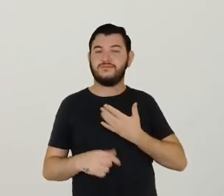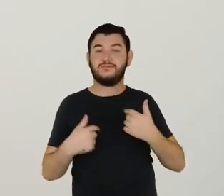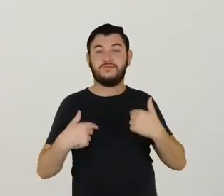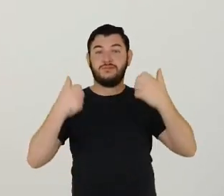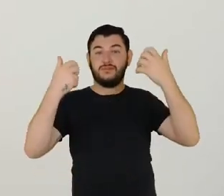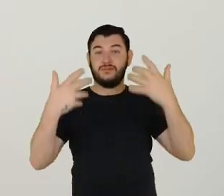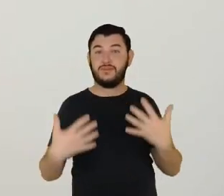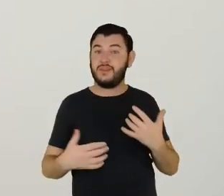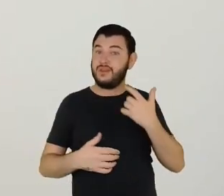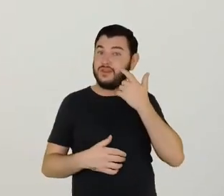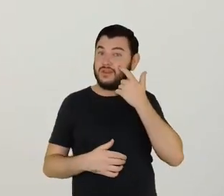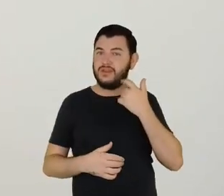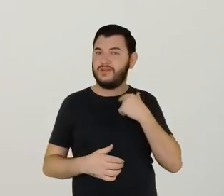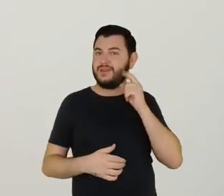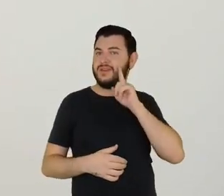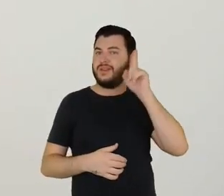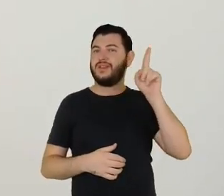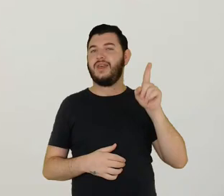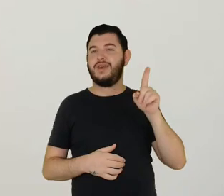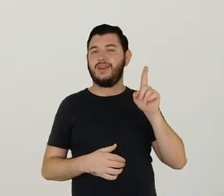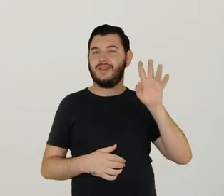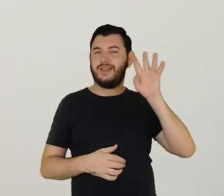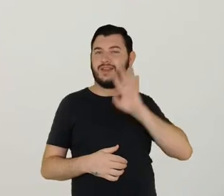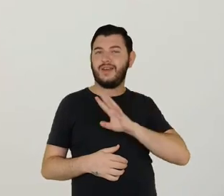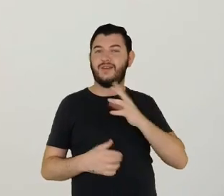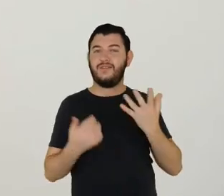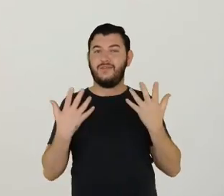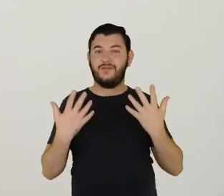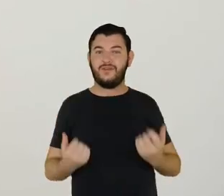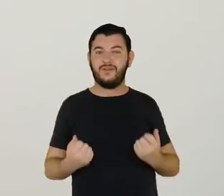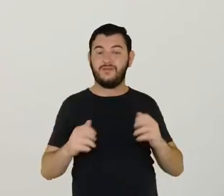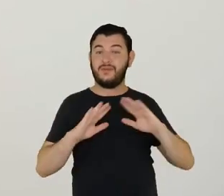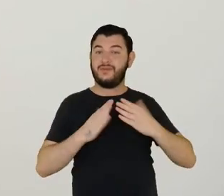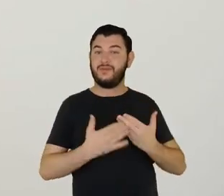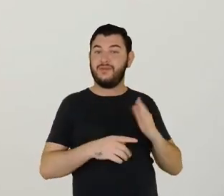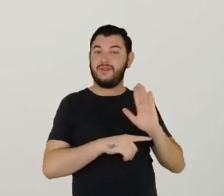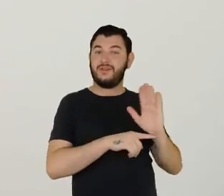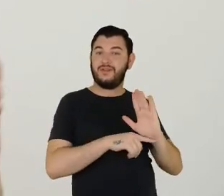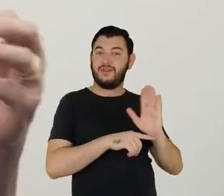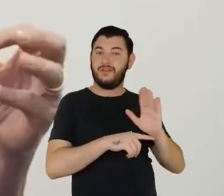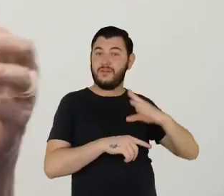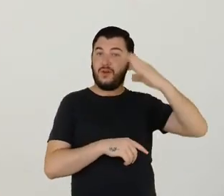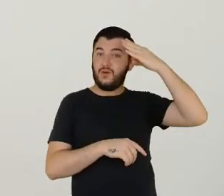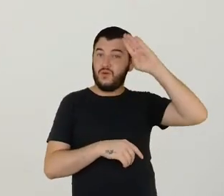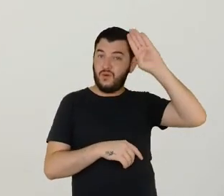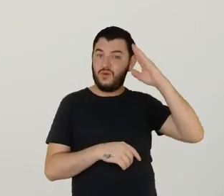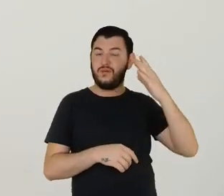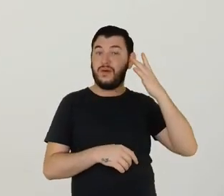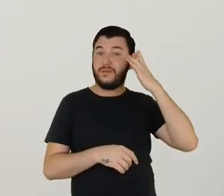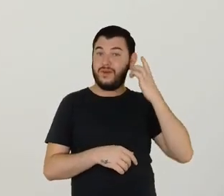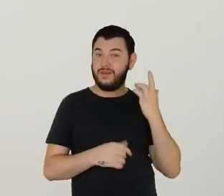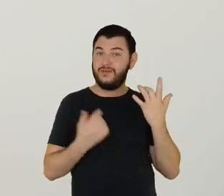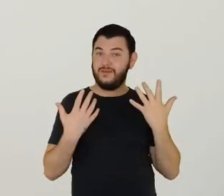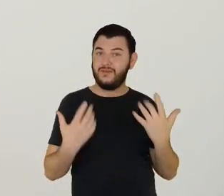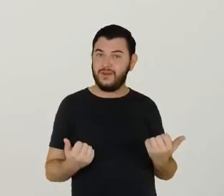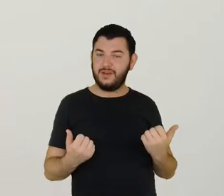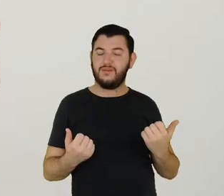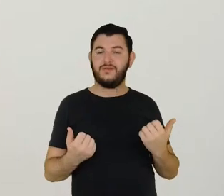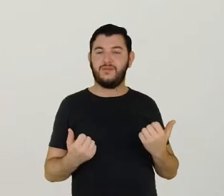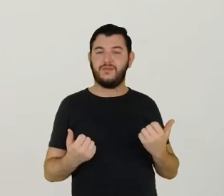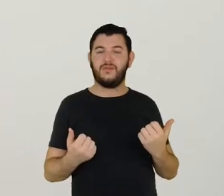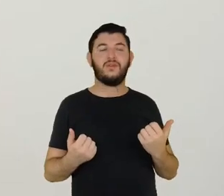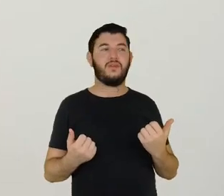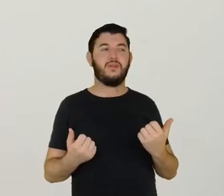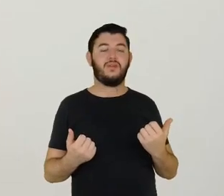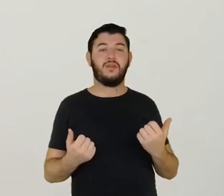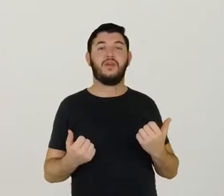Escola de Cinema de Cuba. Fica em Santo Antônio de los Baños, a 2 horas de Cuba. É uma escola feita pelo Gabriel Garcia Marques e pelo